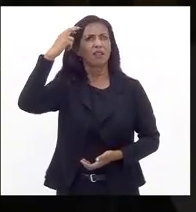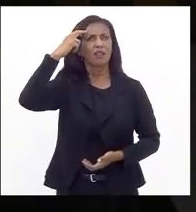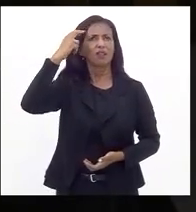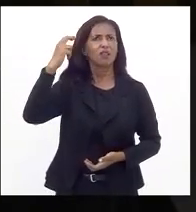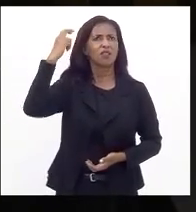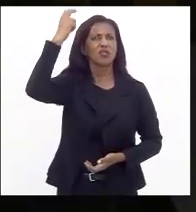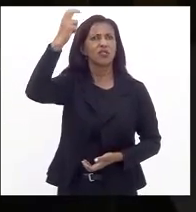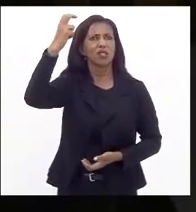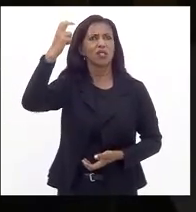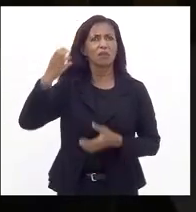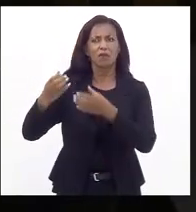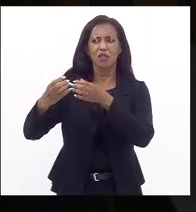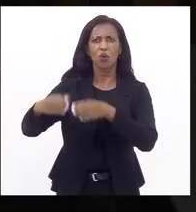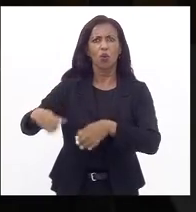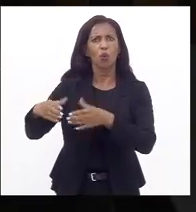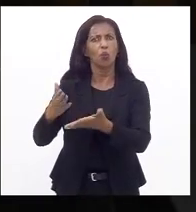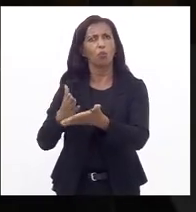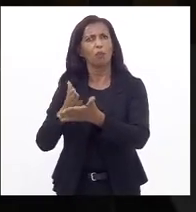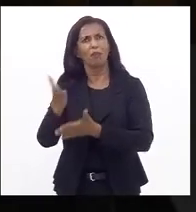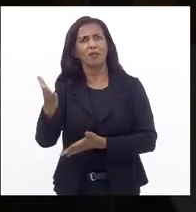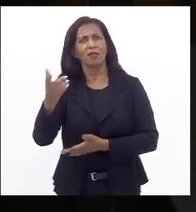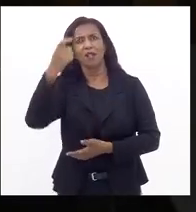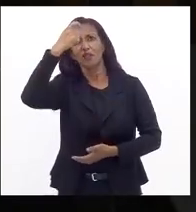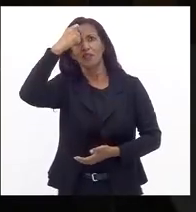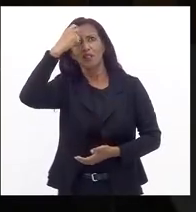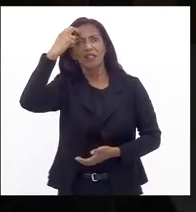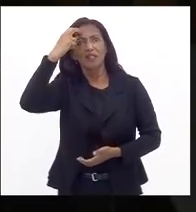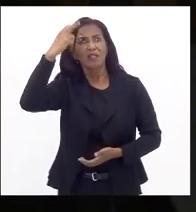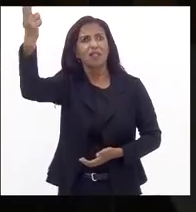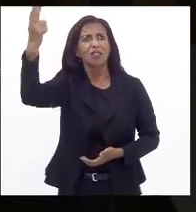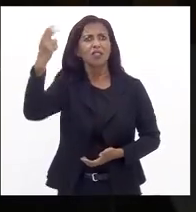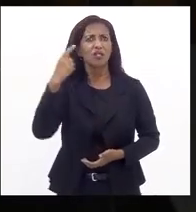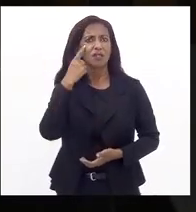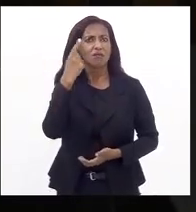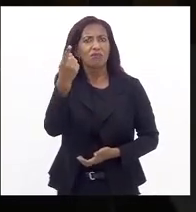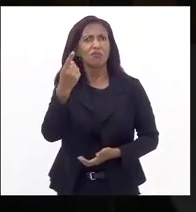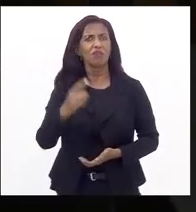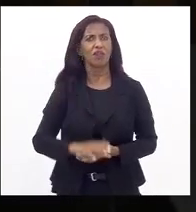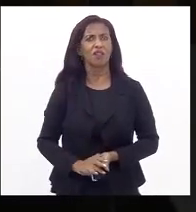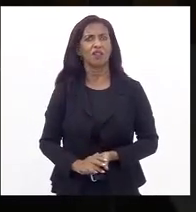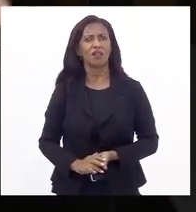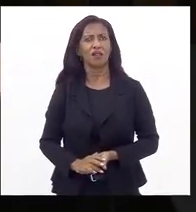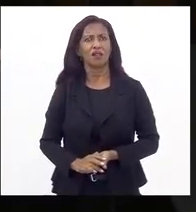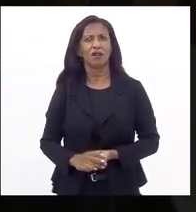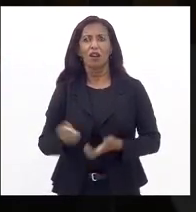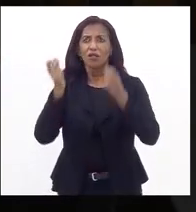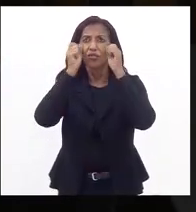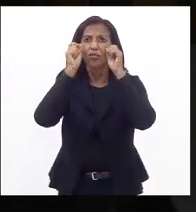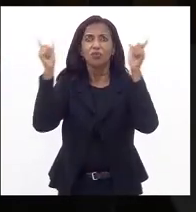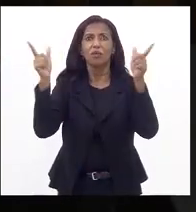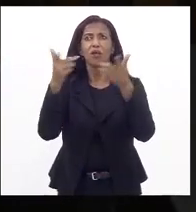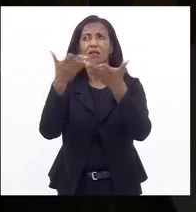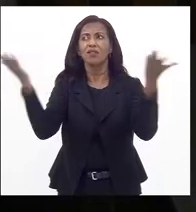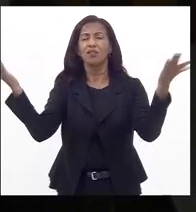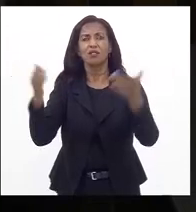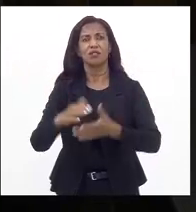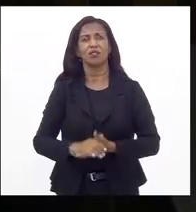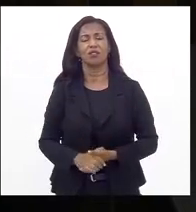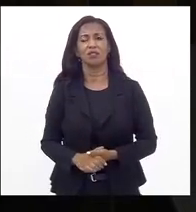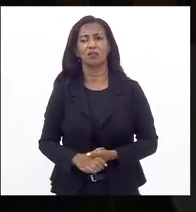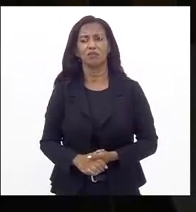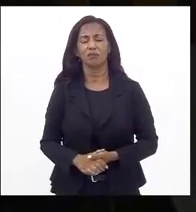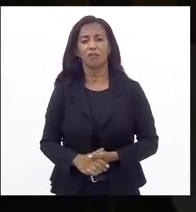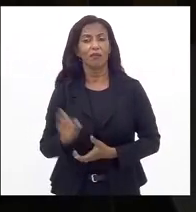inteligência para fazer um concurso público e passar e não tendo a inteligência para ver que vocês estão sendo massa de manobra acordem acordem